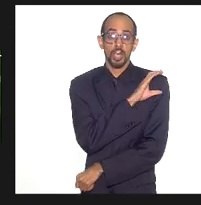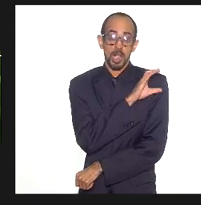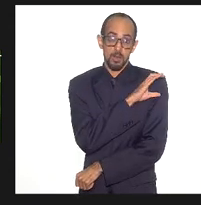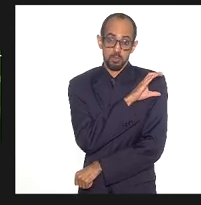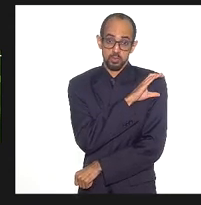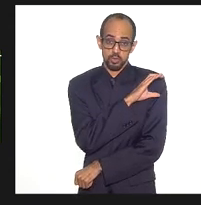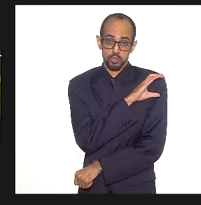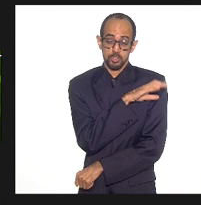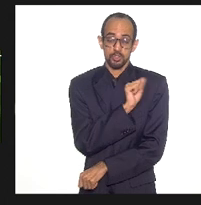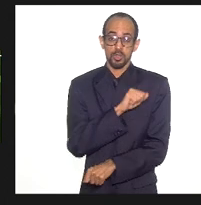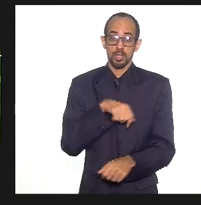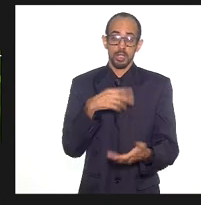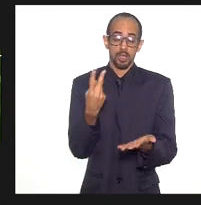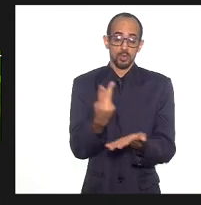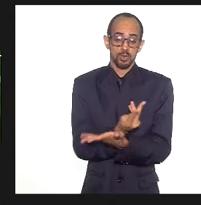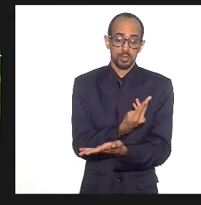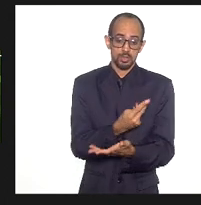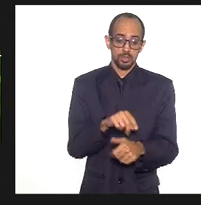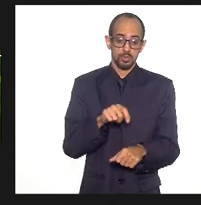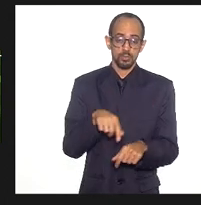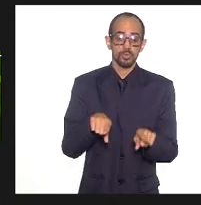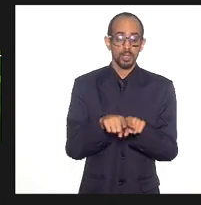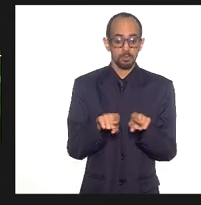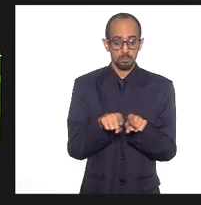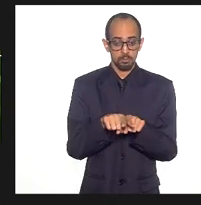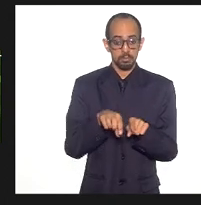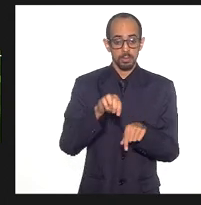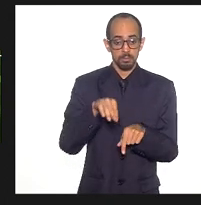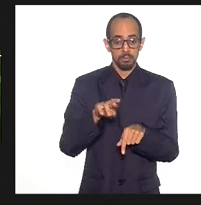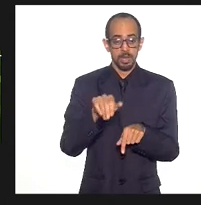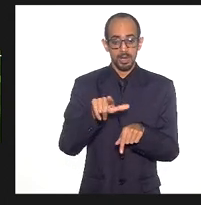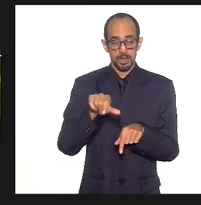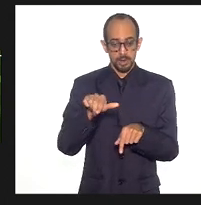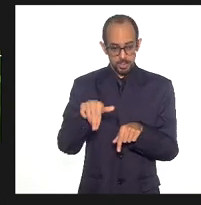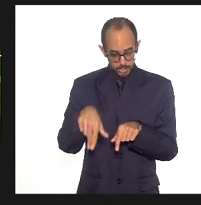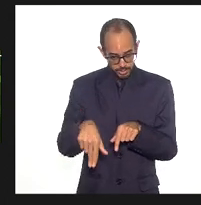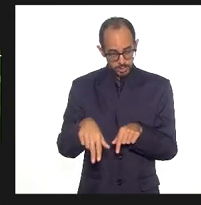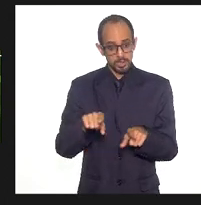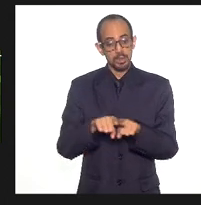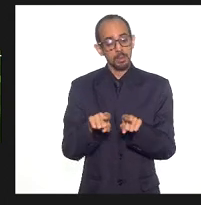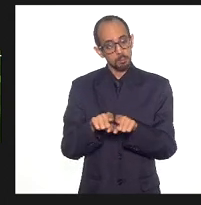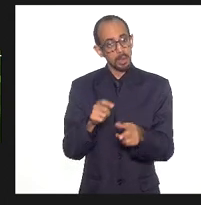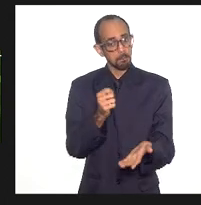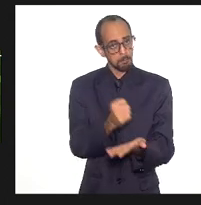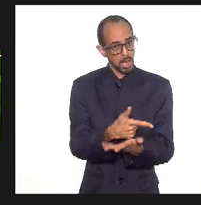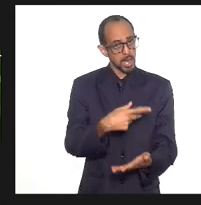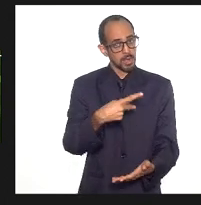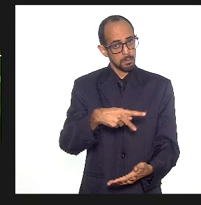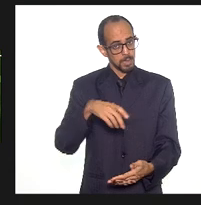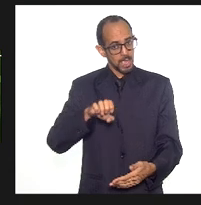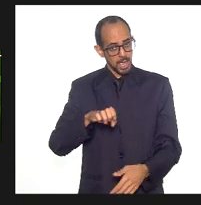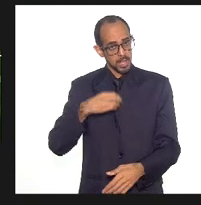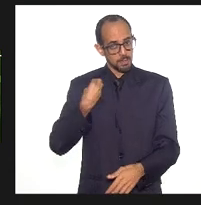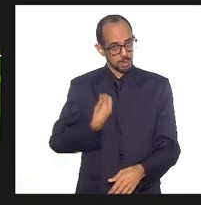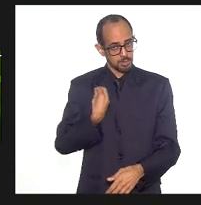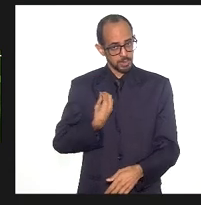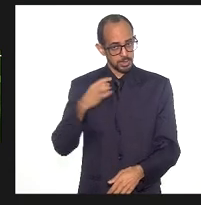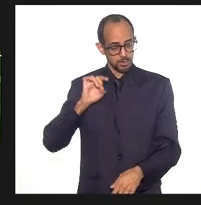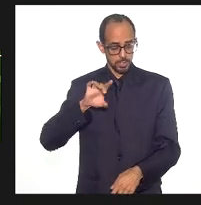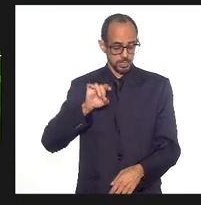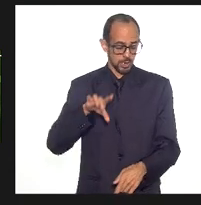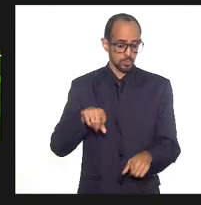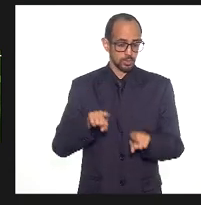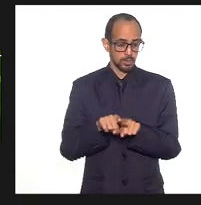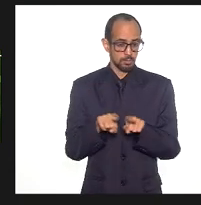próprias situadas no campo de Marlim, que também é pagador de PE. E tivemos também ainda, é importante